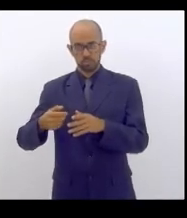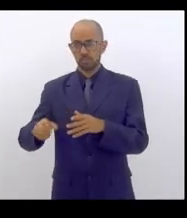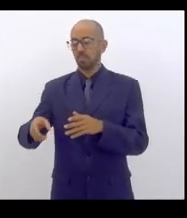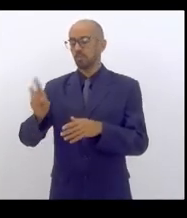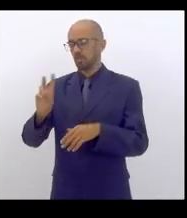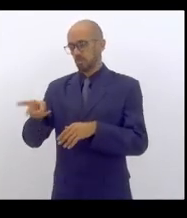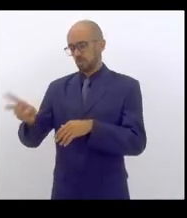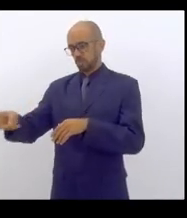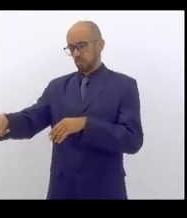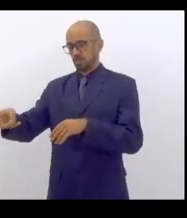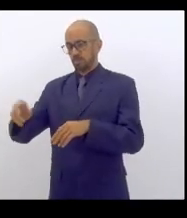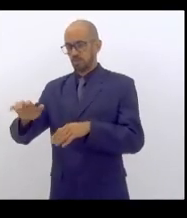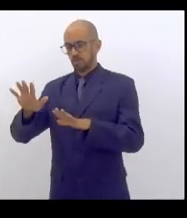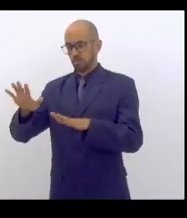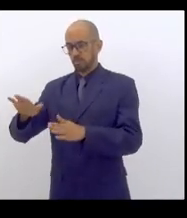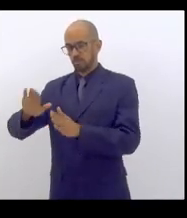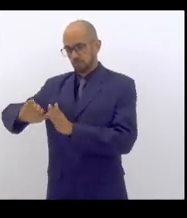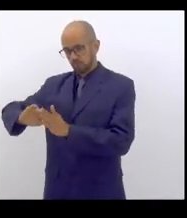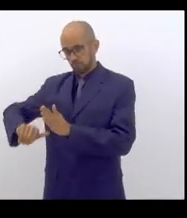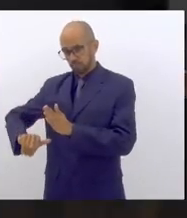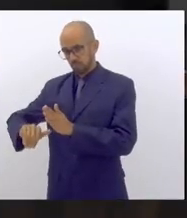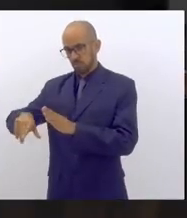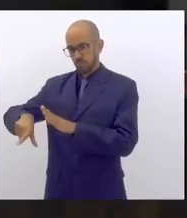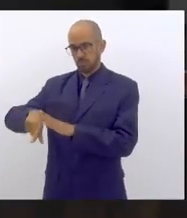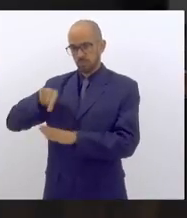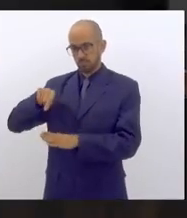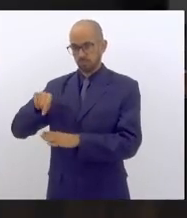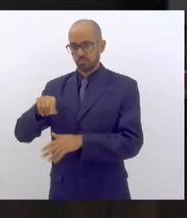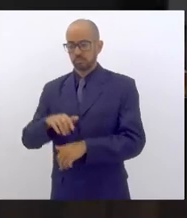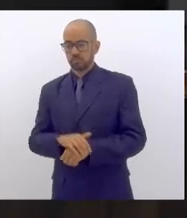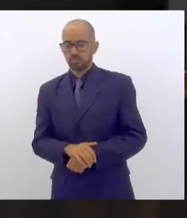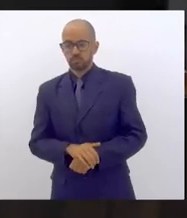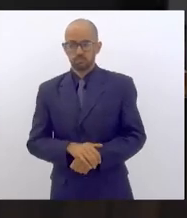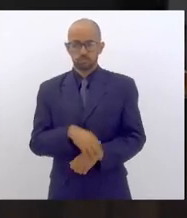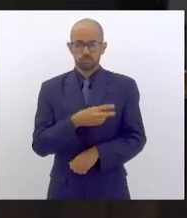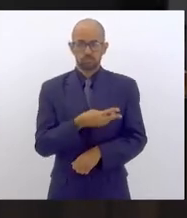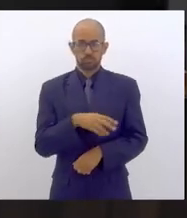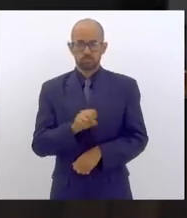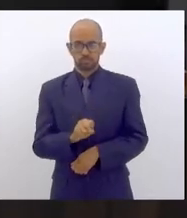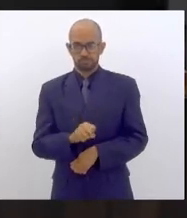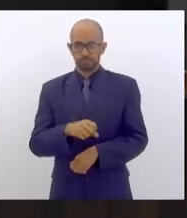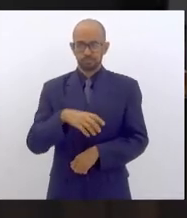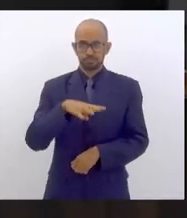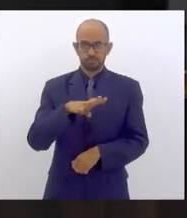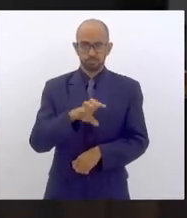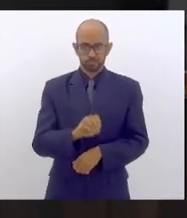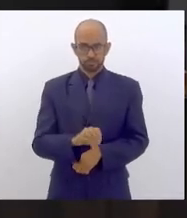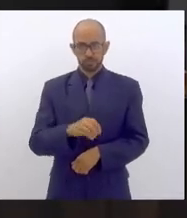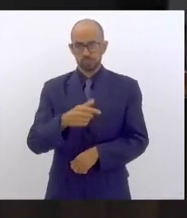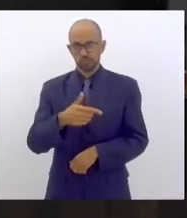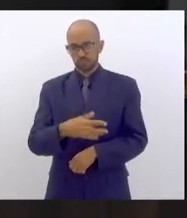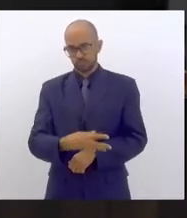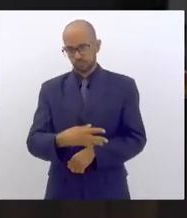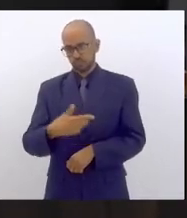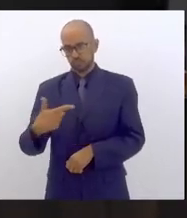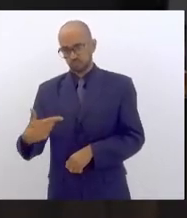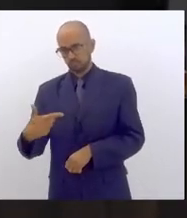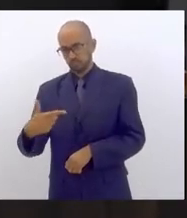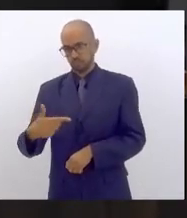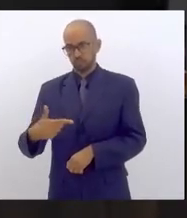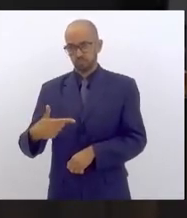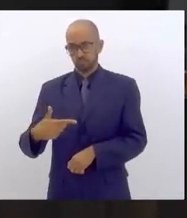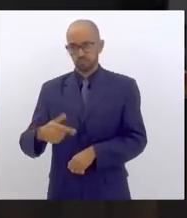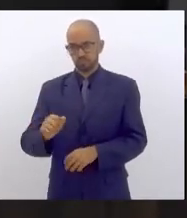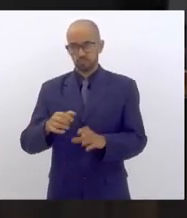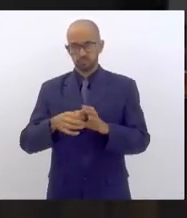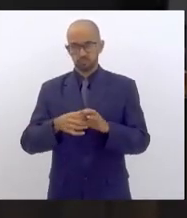Pela manutenção, salvo os destaques. Então, 38º, 40º, 42º da pauta original, com